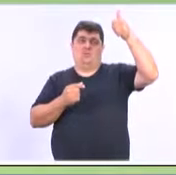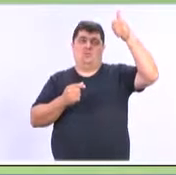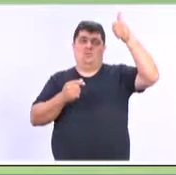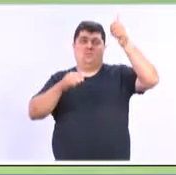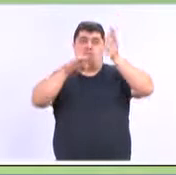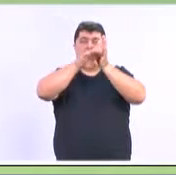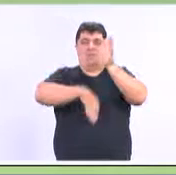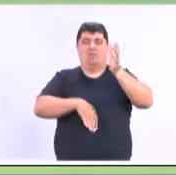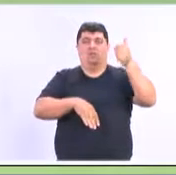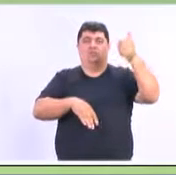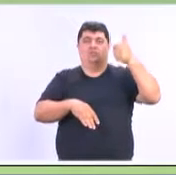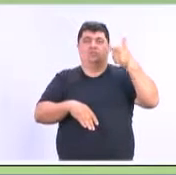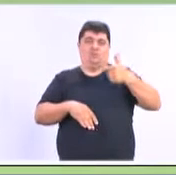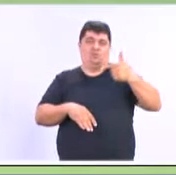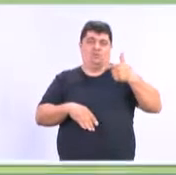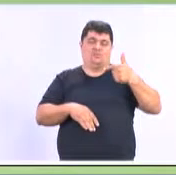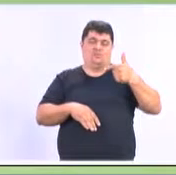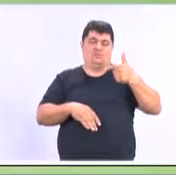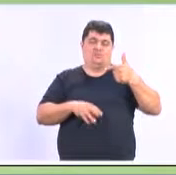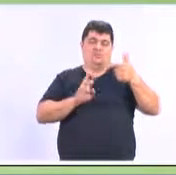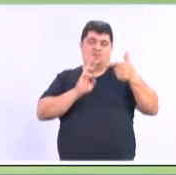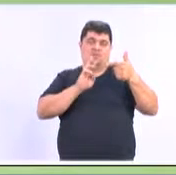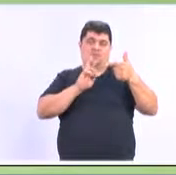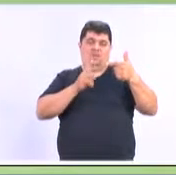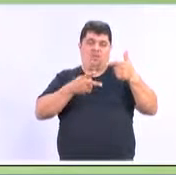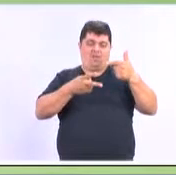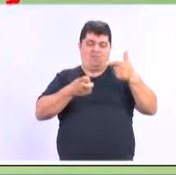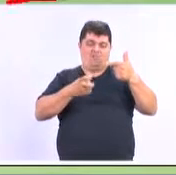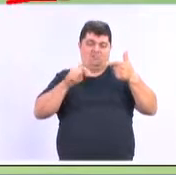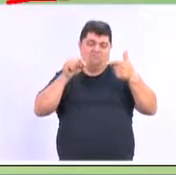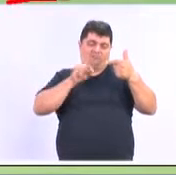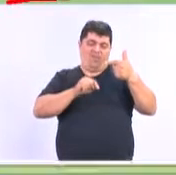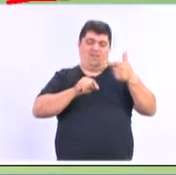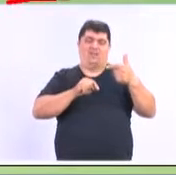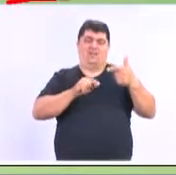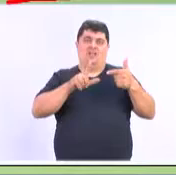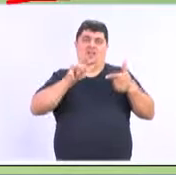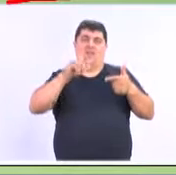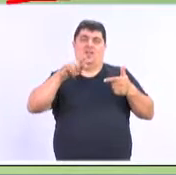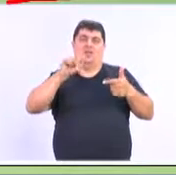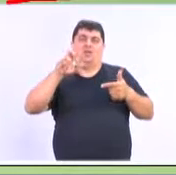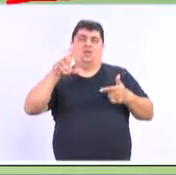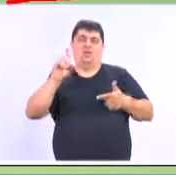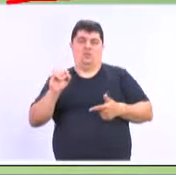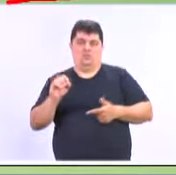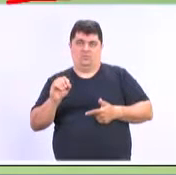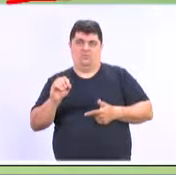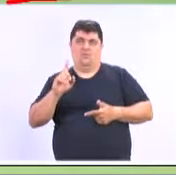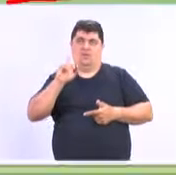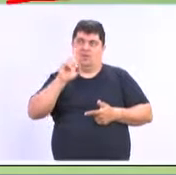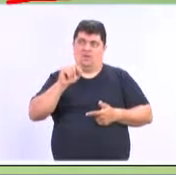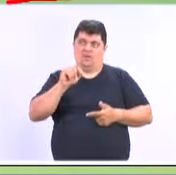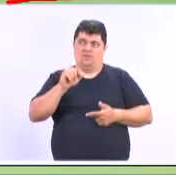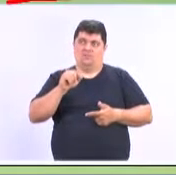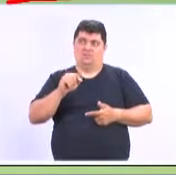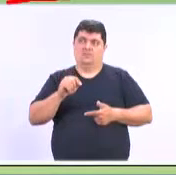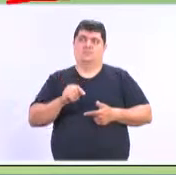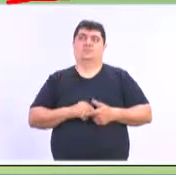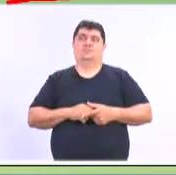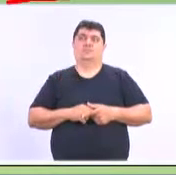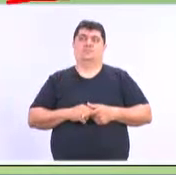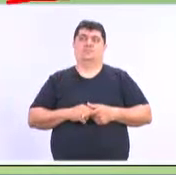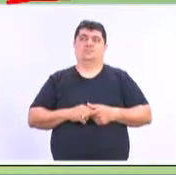das deduções das vendas. Receita bruta menos deduções de venda. Então, ou seja, é isto